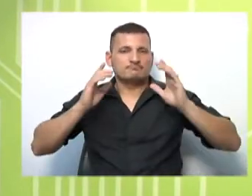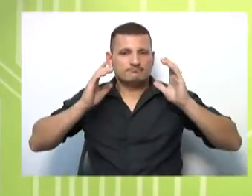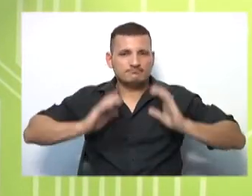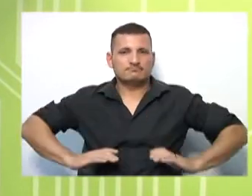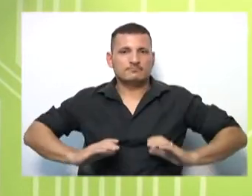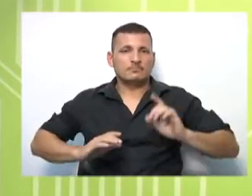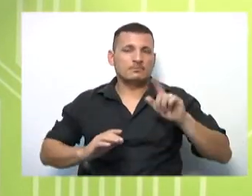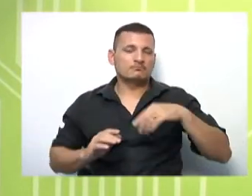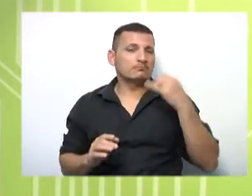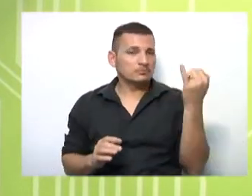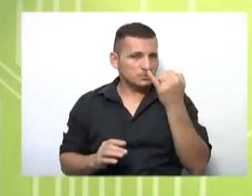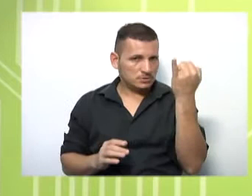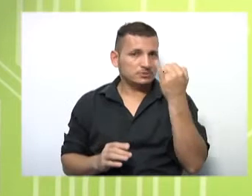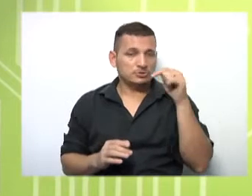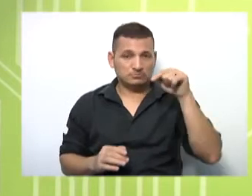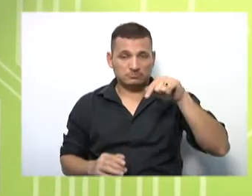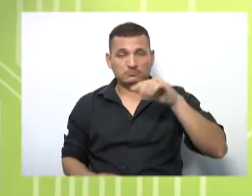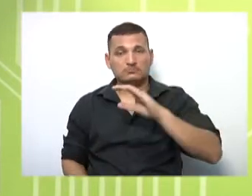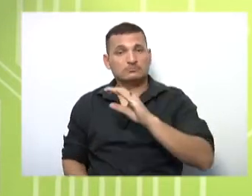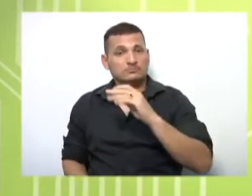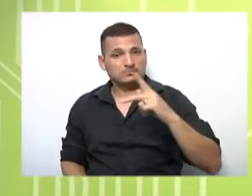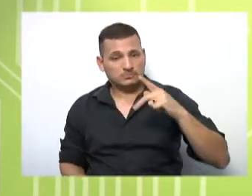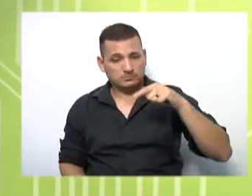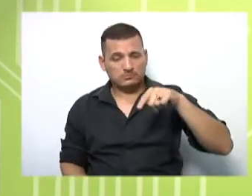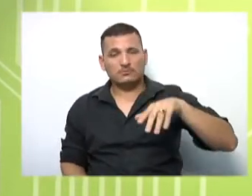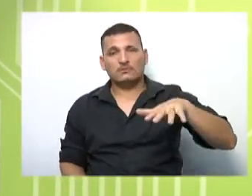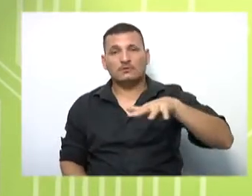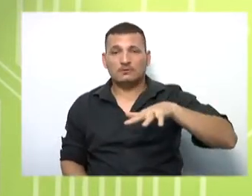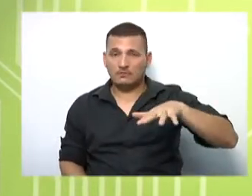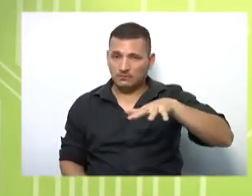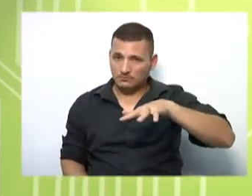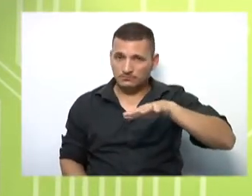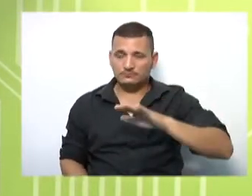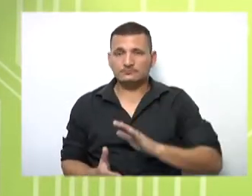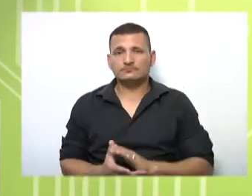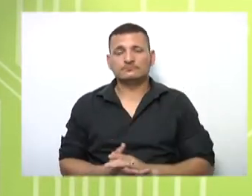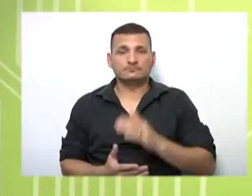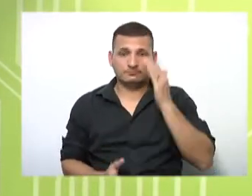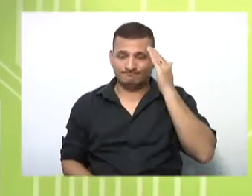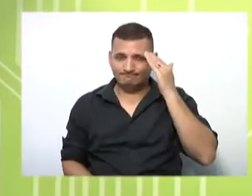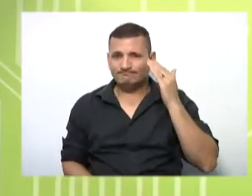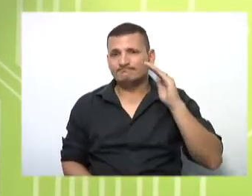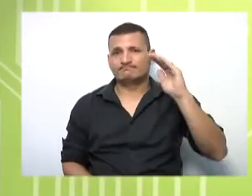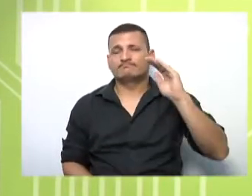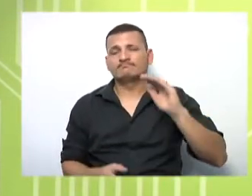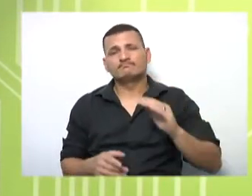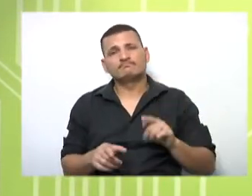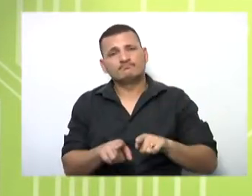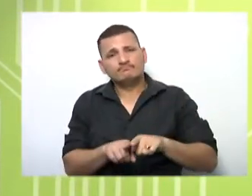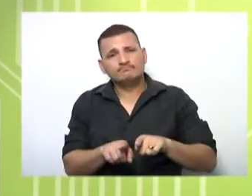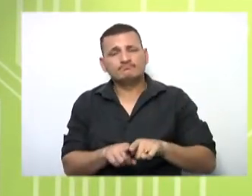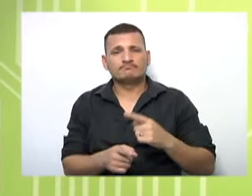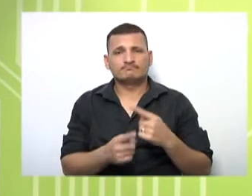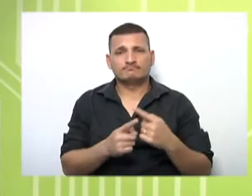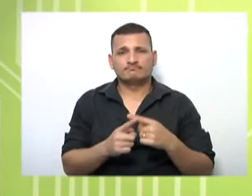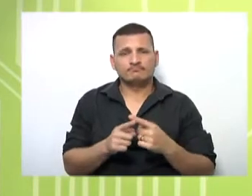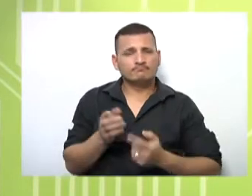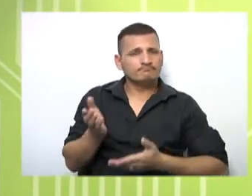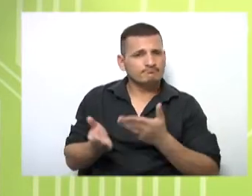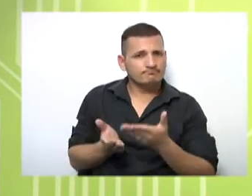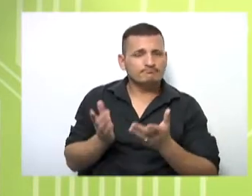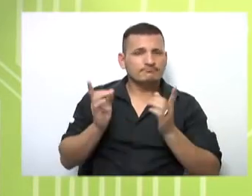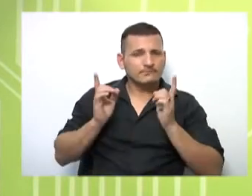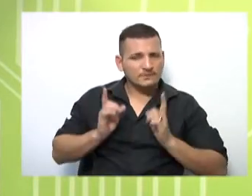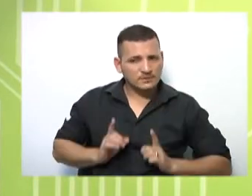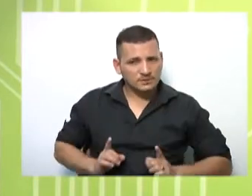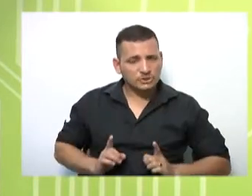muito importante esse tipo de cooperativa, esse ramo do cooperativismo, principalmente por tratar não só de deficientes físicos, mas também de